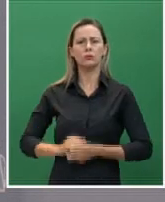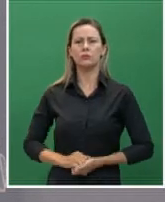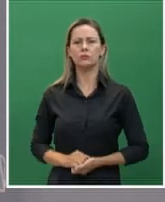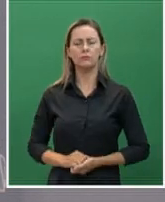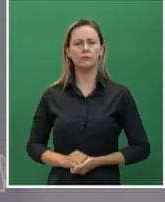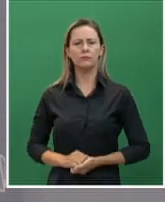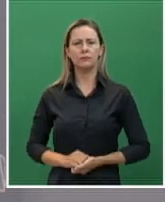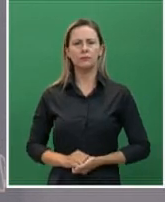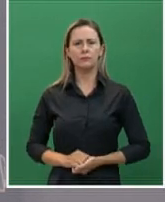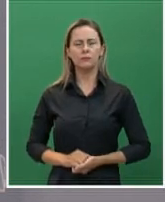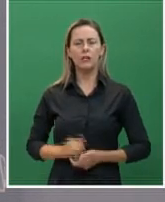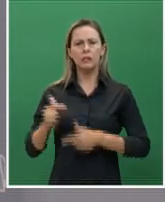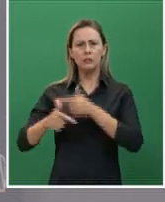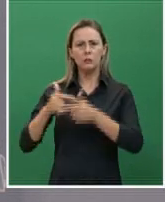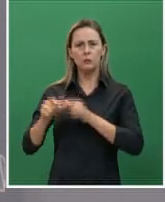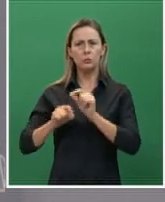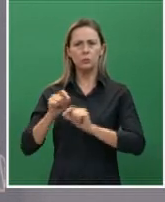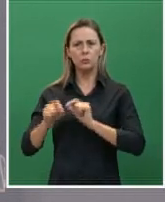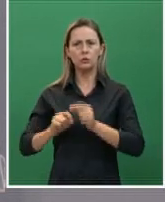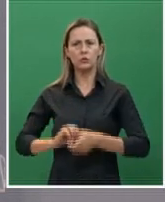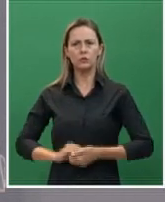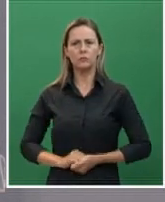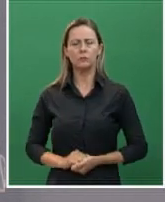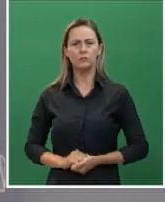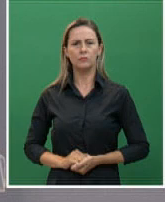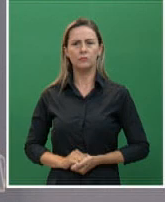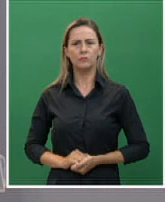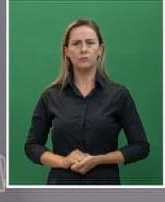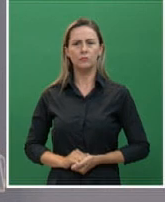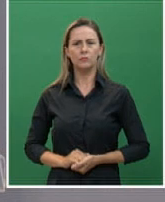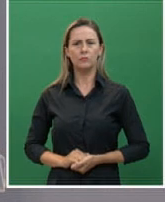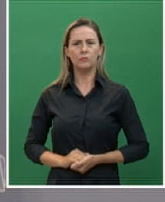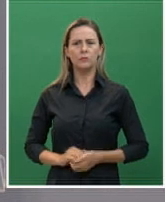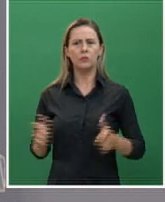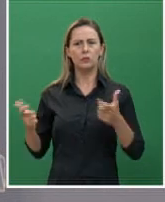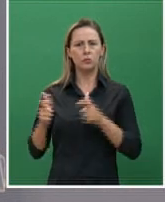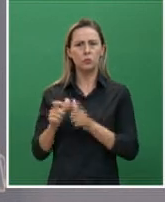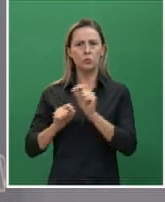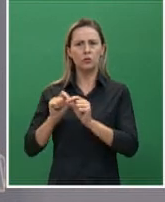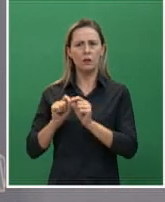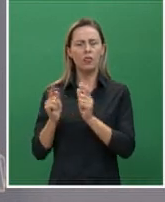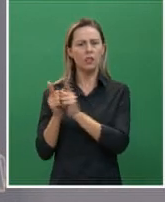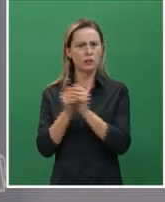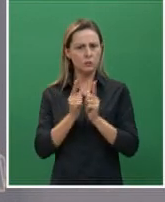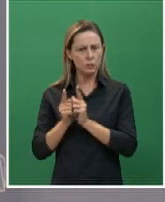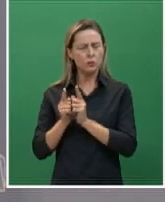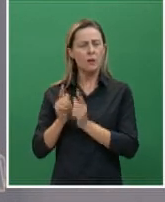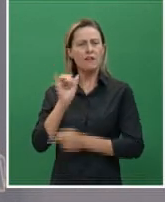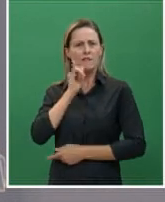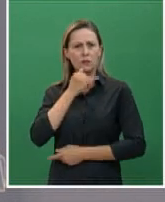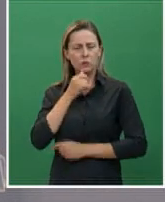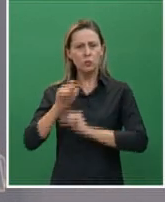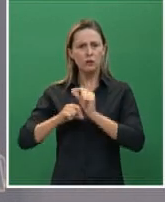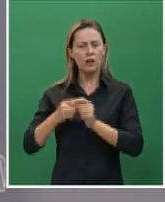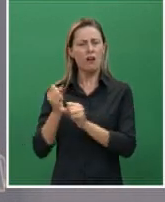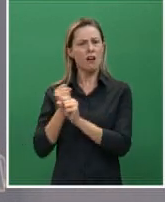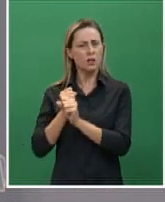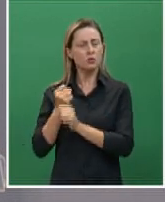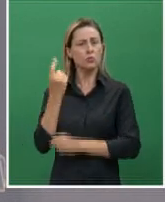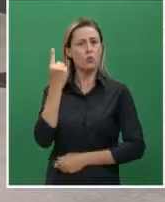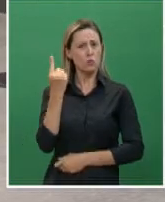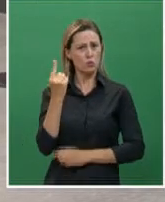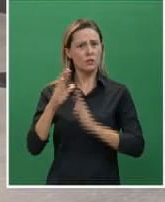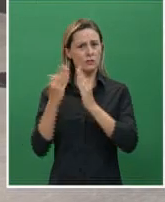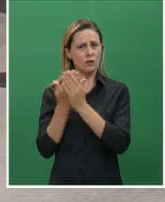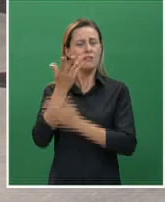o serviço de absoluta assim sei que tem sempre que reduzir água e era prestado infelizmente longo dos últimos anos apenas uma